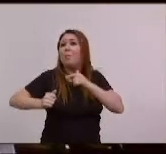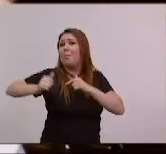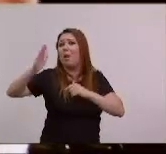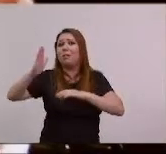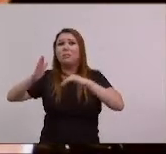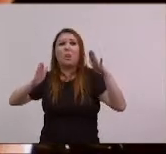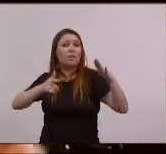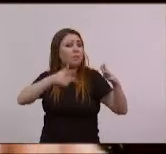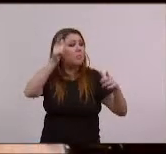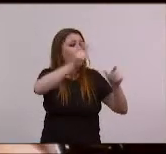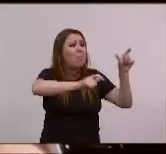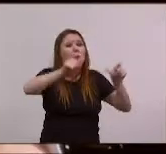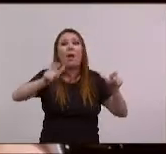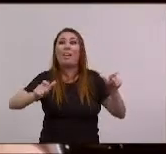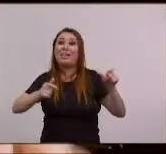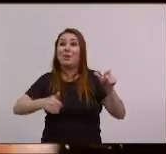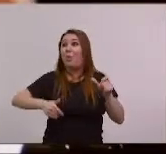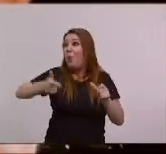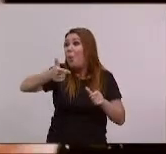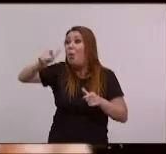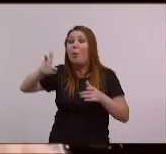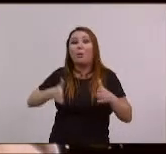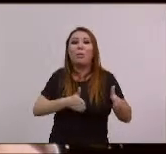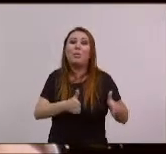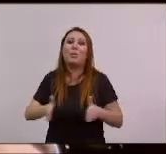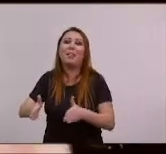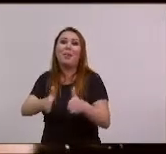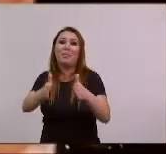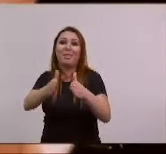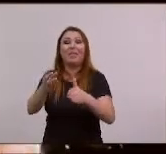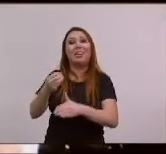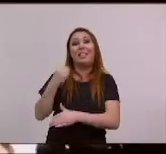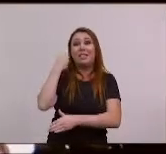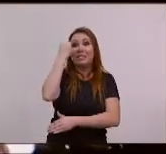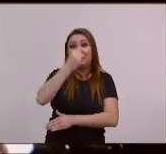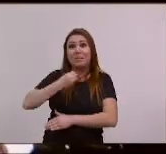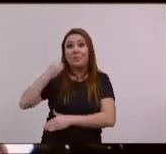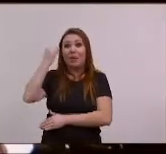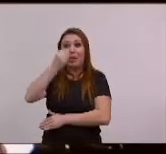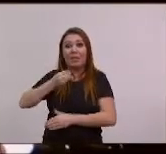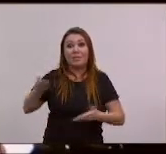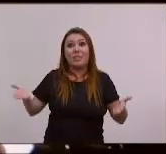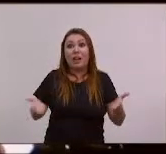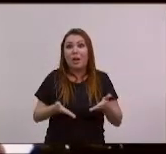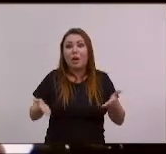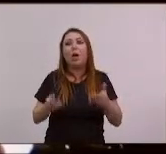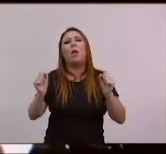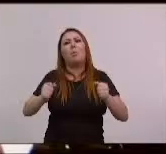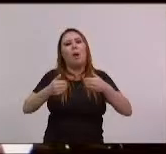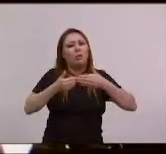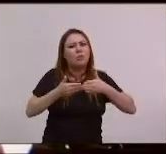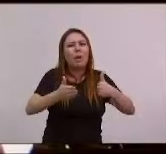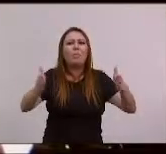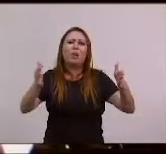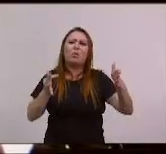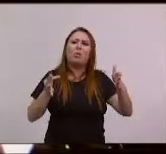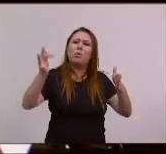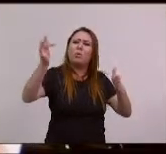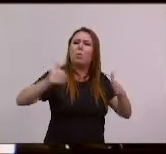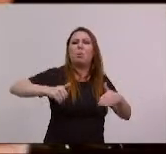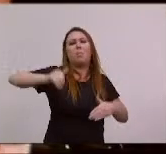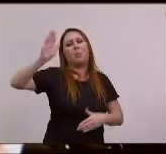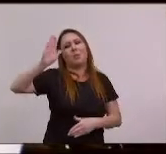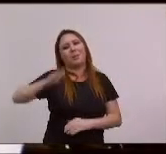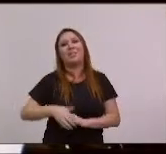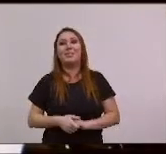os caminhos novos que as experiências de agora podem abrir para o futuro.